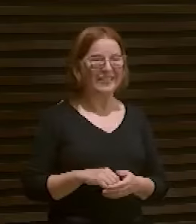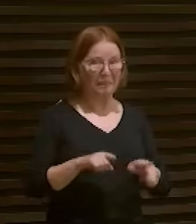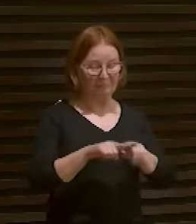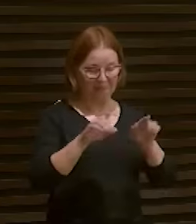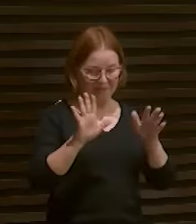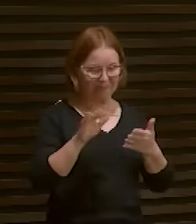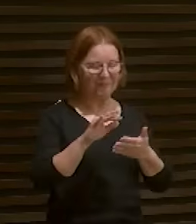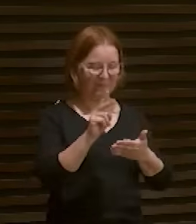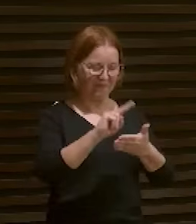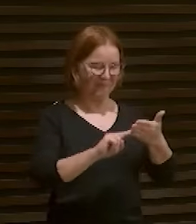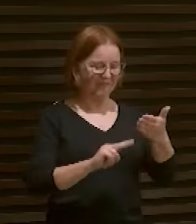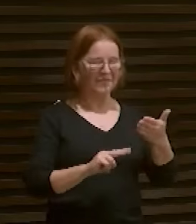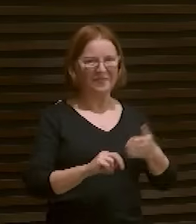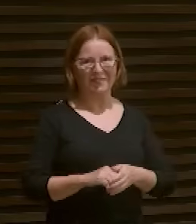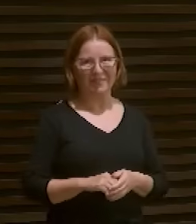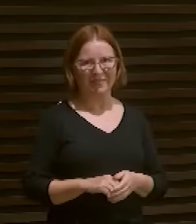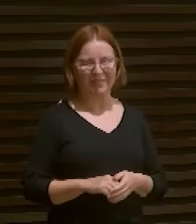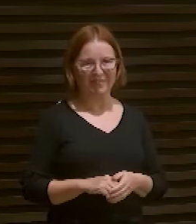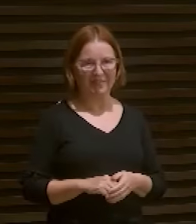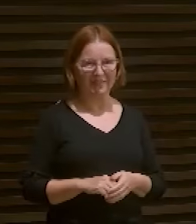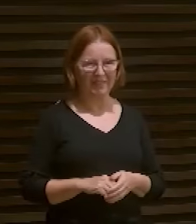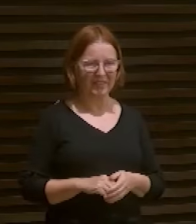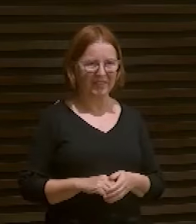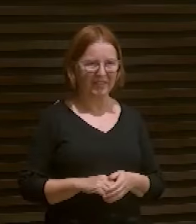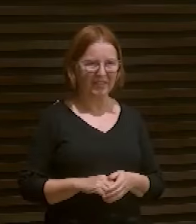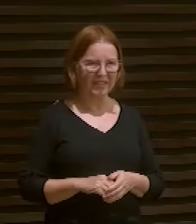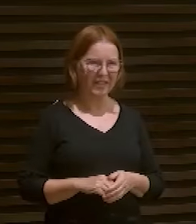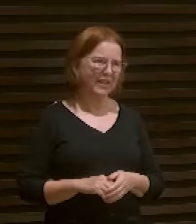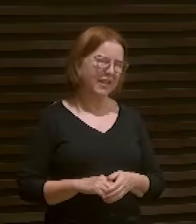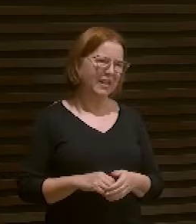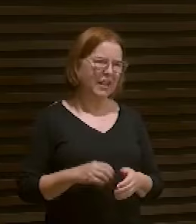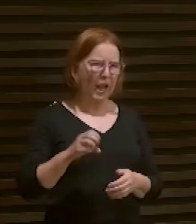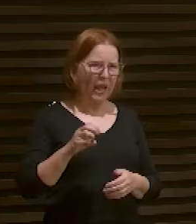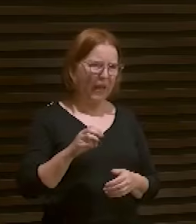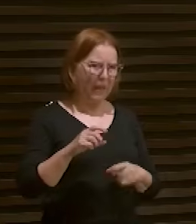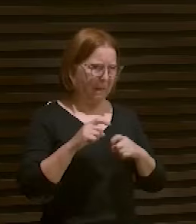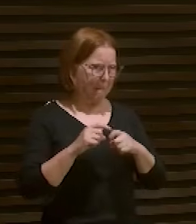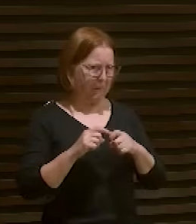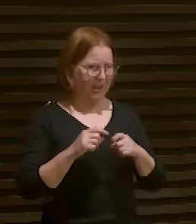aqui. A medicina hoje reconhece que emoções como medo,